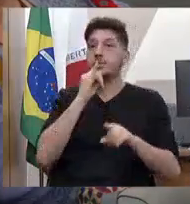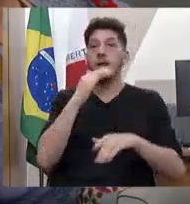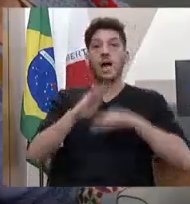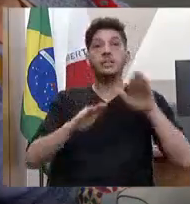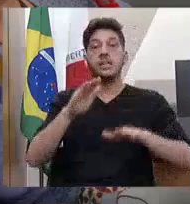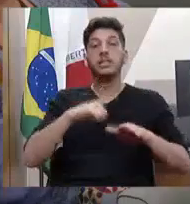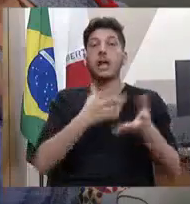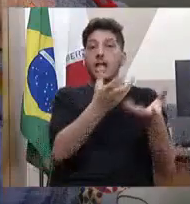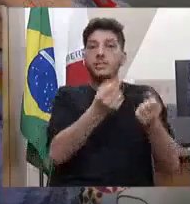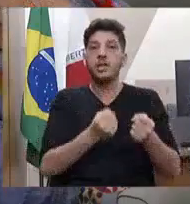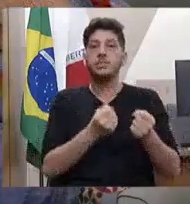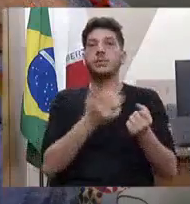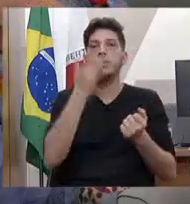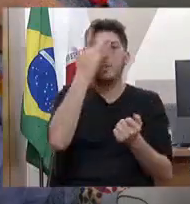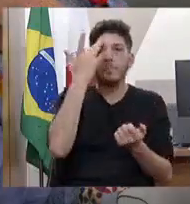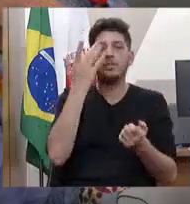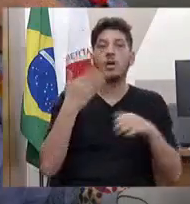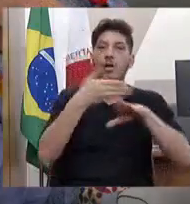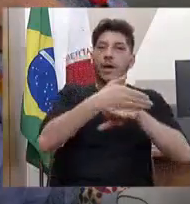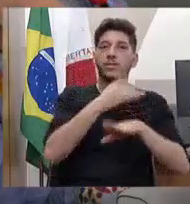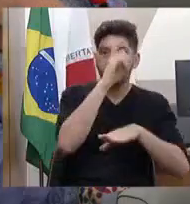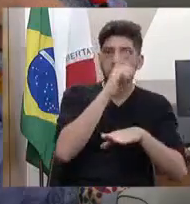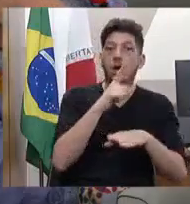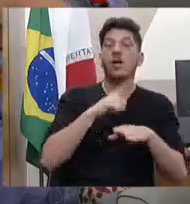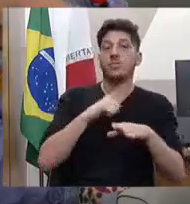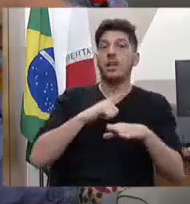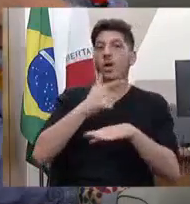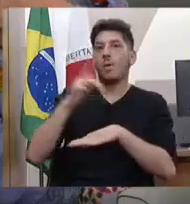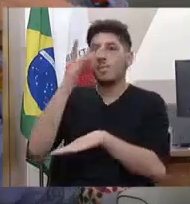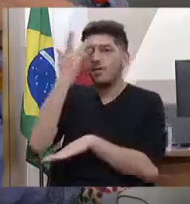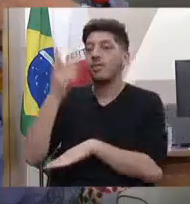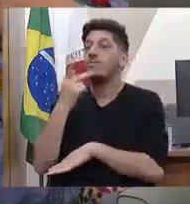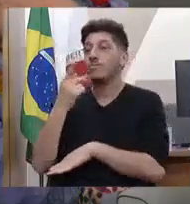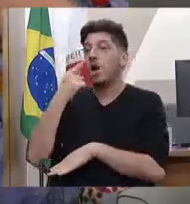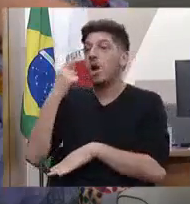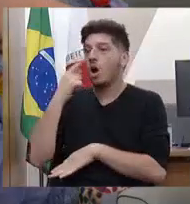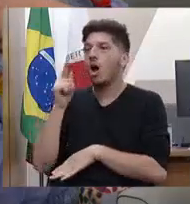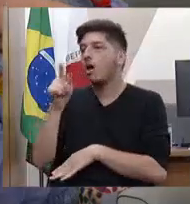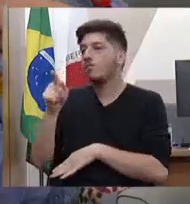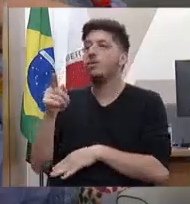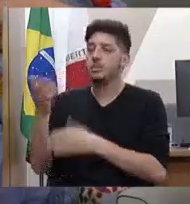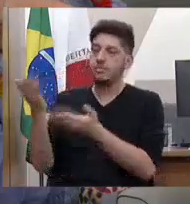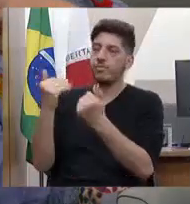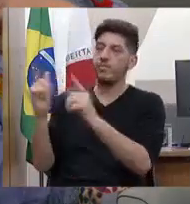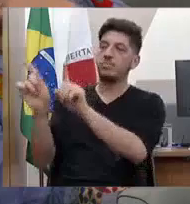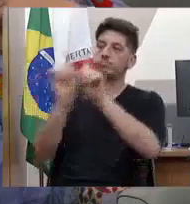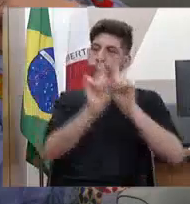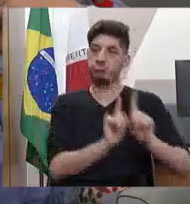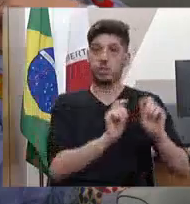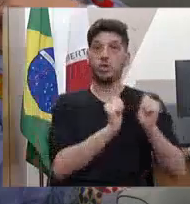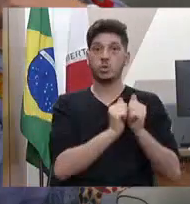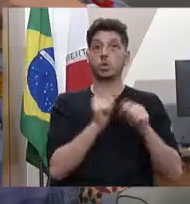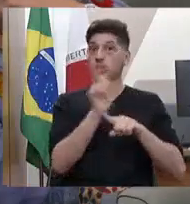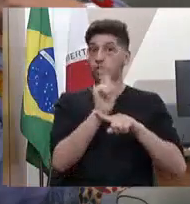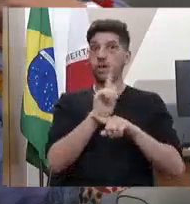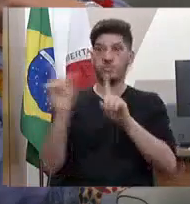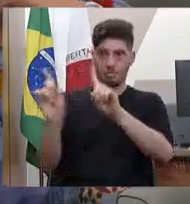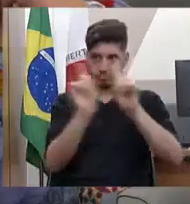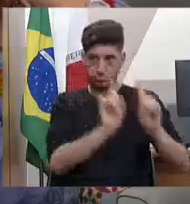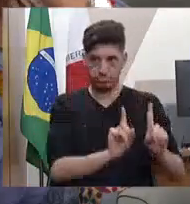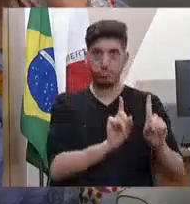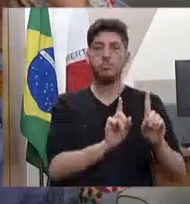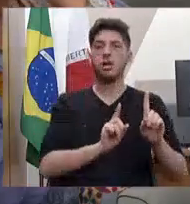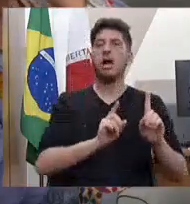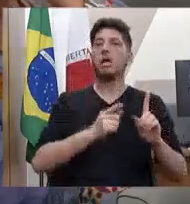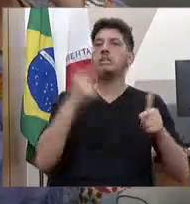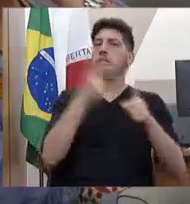da unidade UPA ou do hospital chega até ele fala faça o favor Vamos até ali chama atenção do Trabalhador na